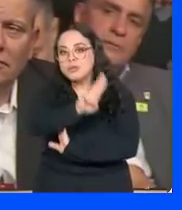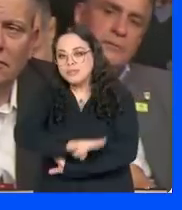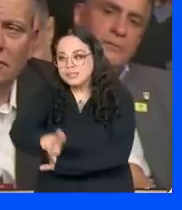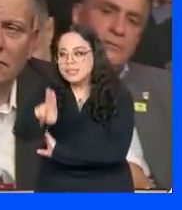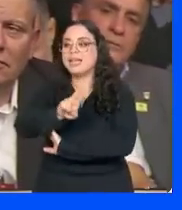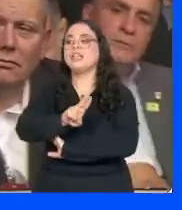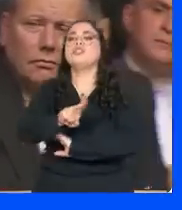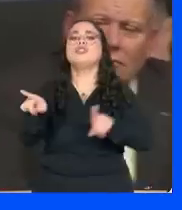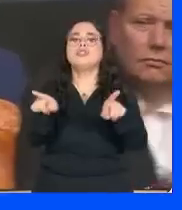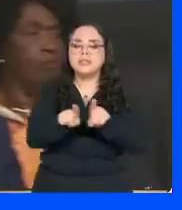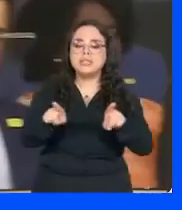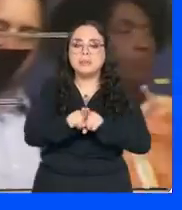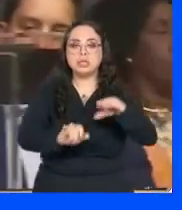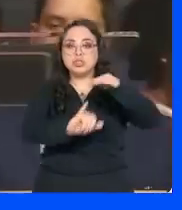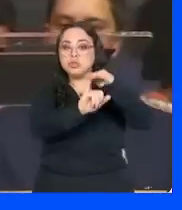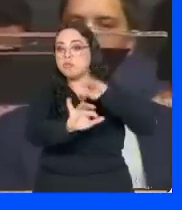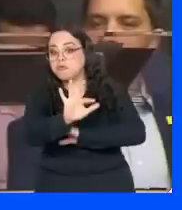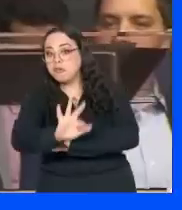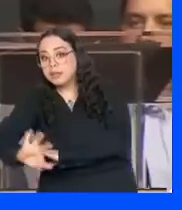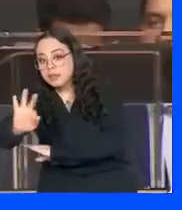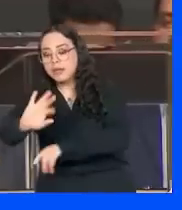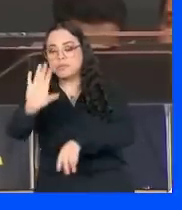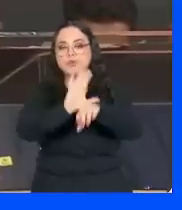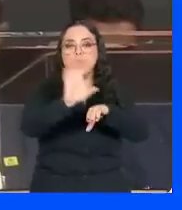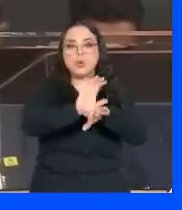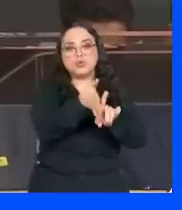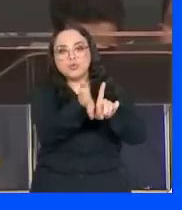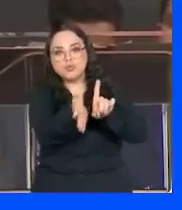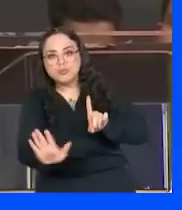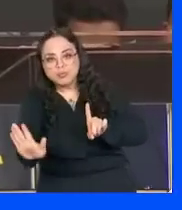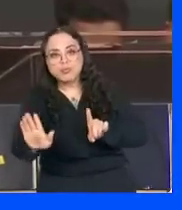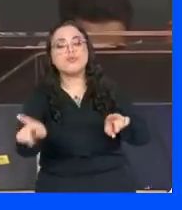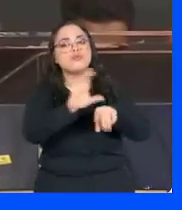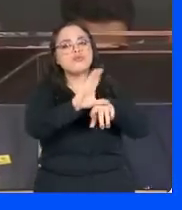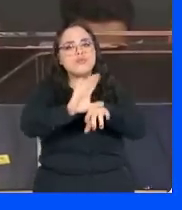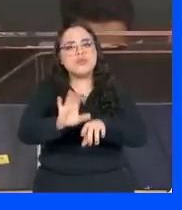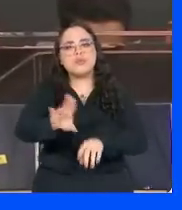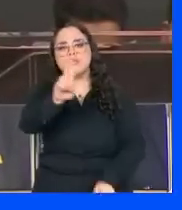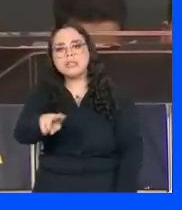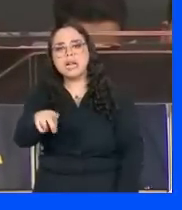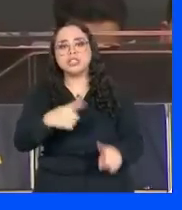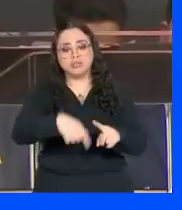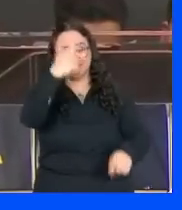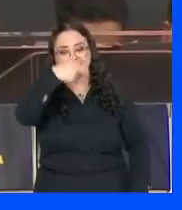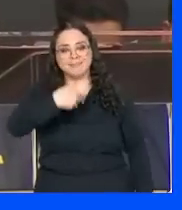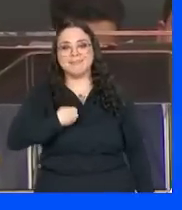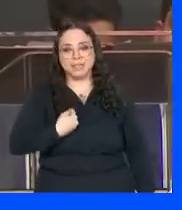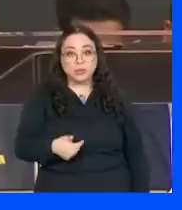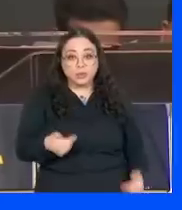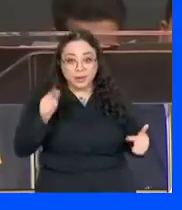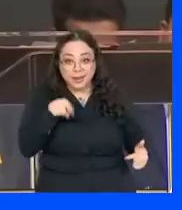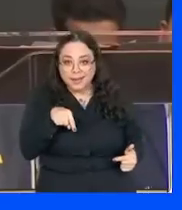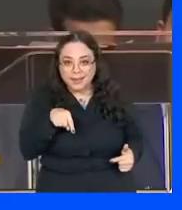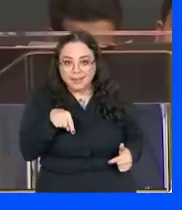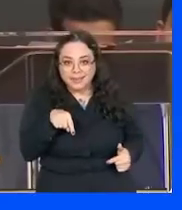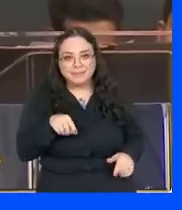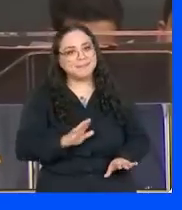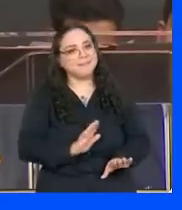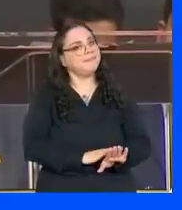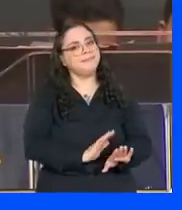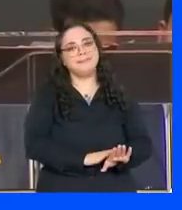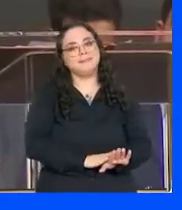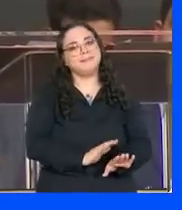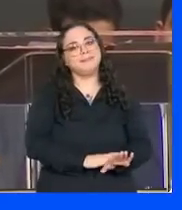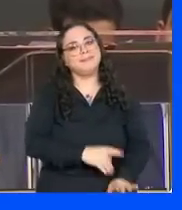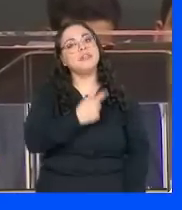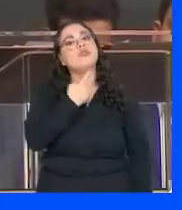Instituto Federal e o que mais fez extensão universitária. Por que isso? É sorte? Não.